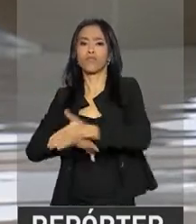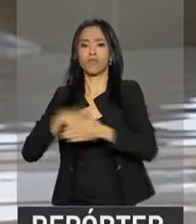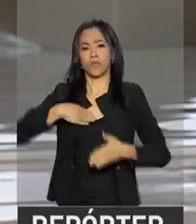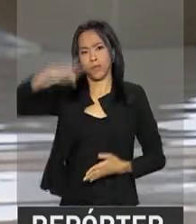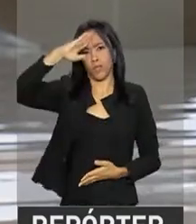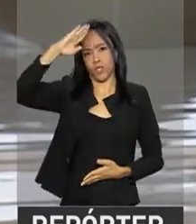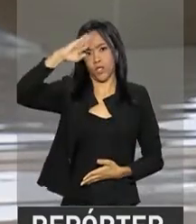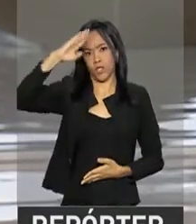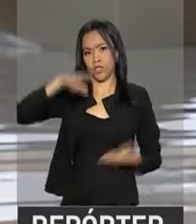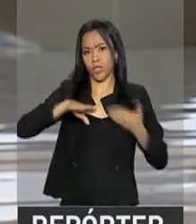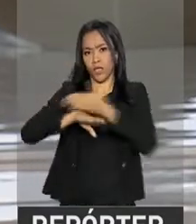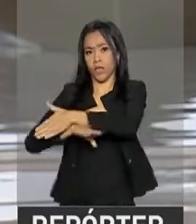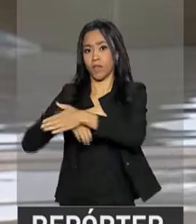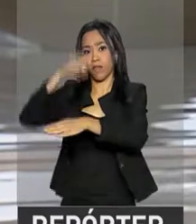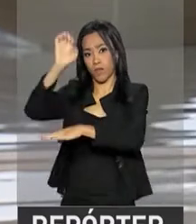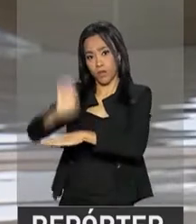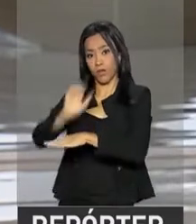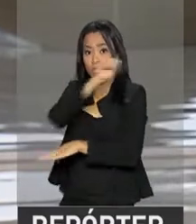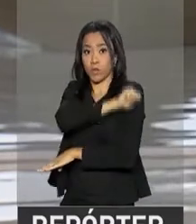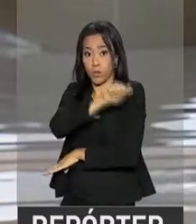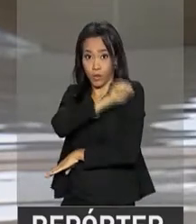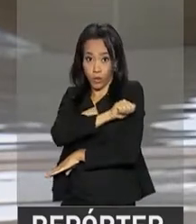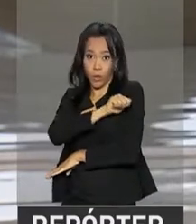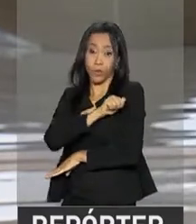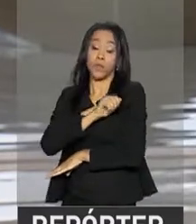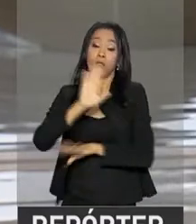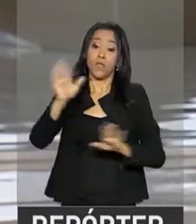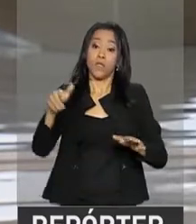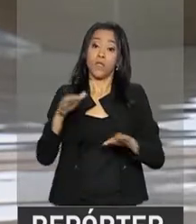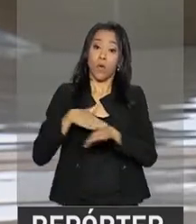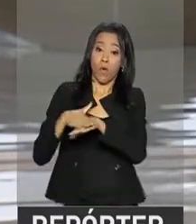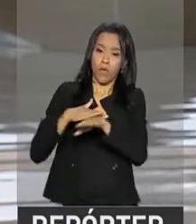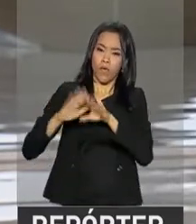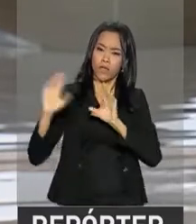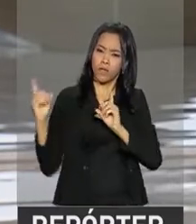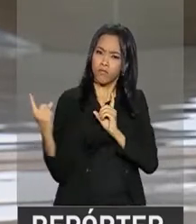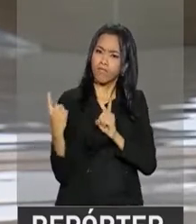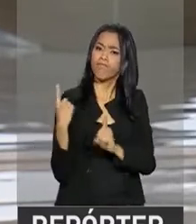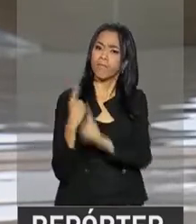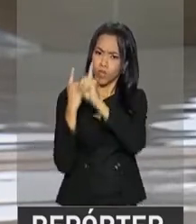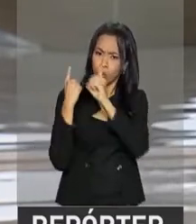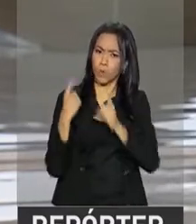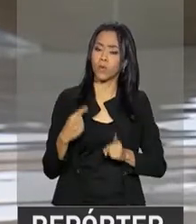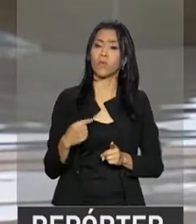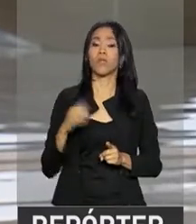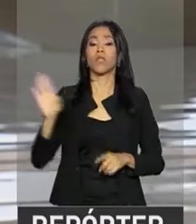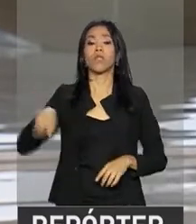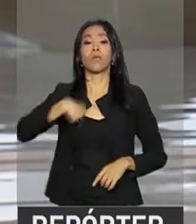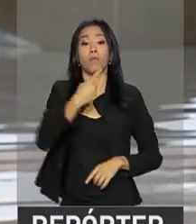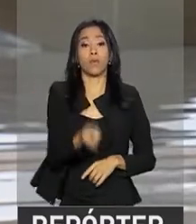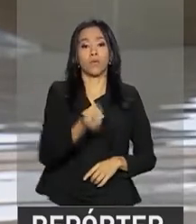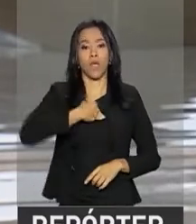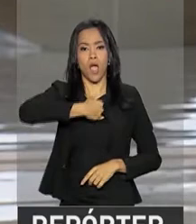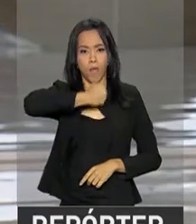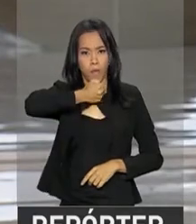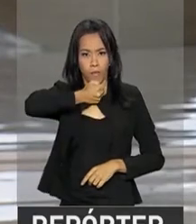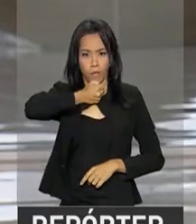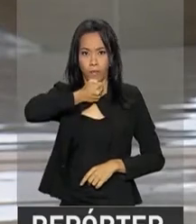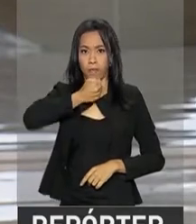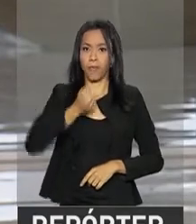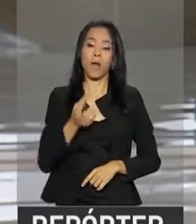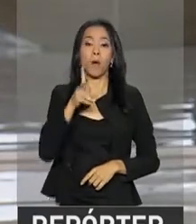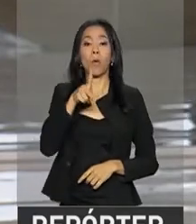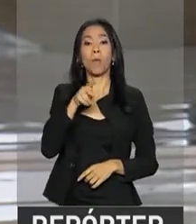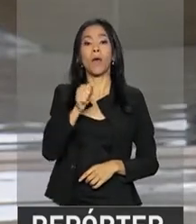Janeiro, general Braga Neto. Depois desse encontro, o porta-voz da presidência da República, Alexandre